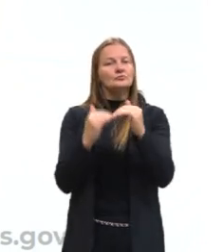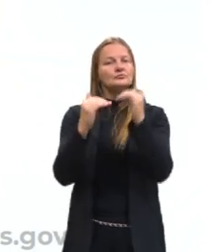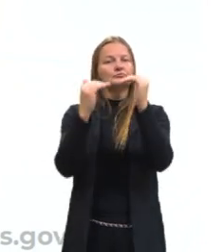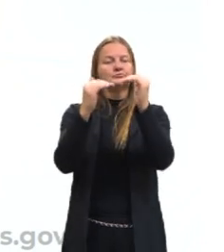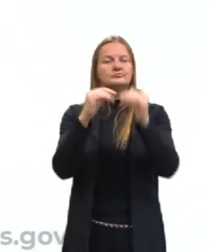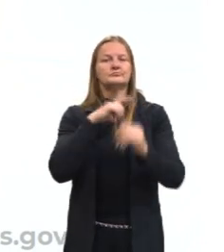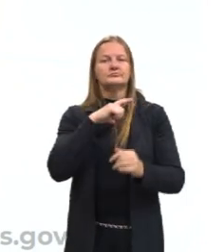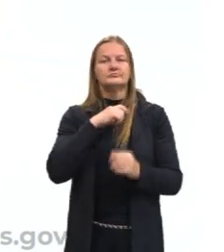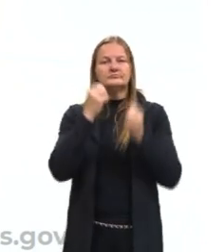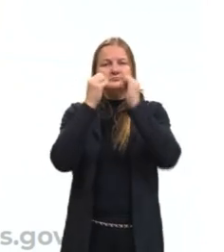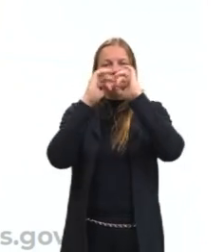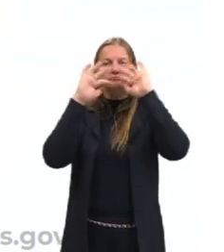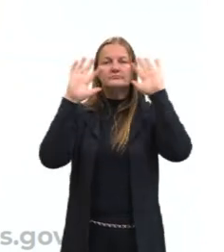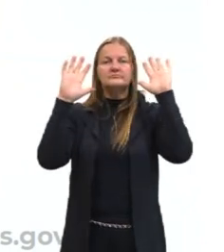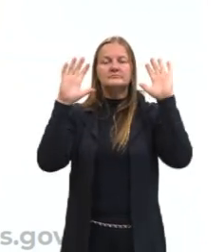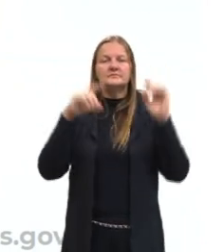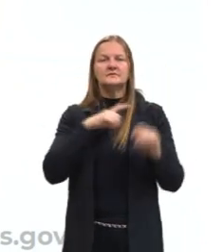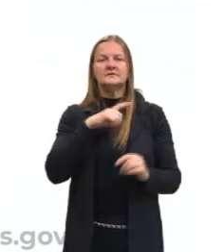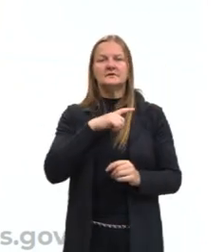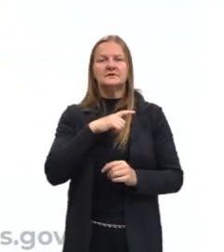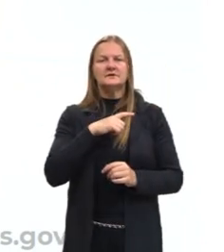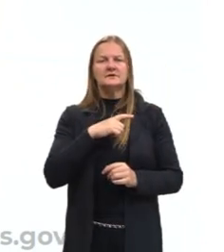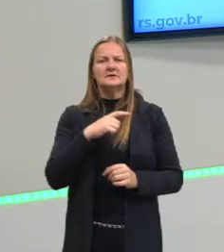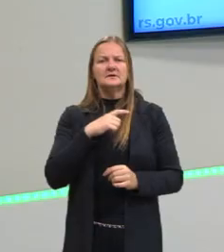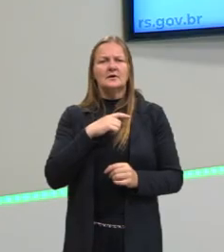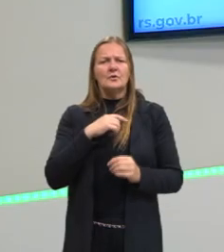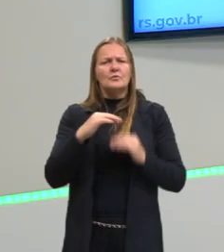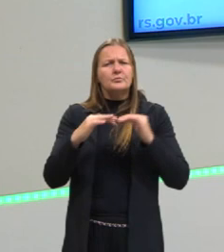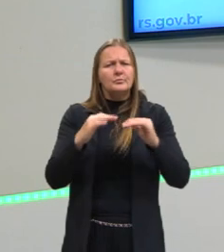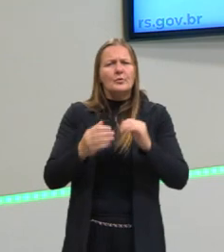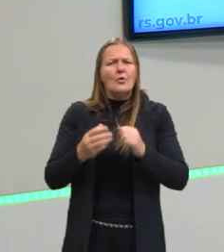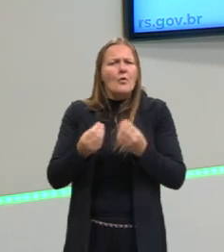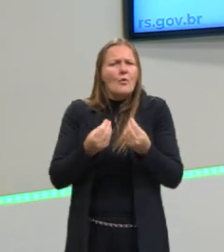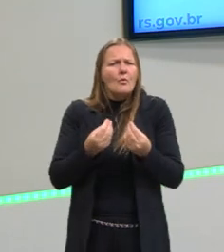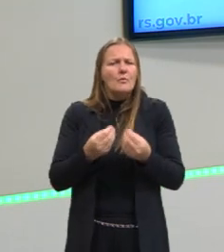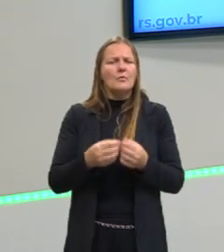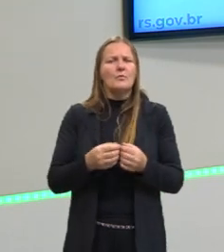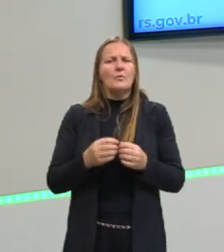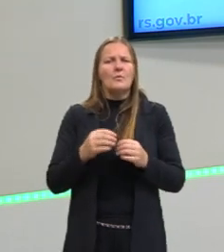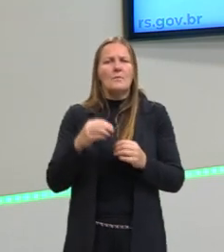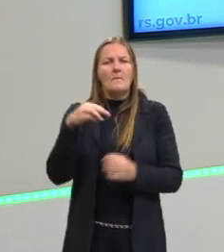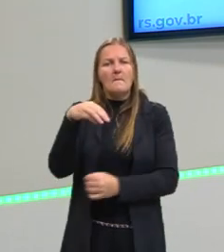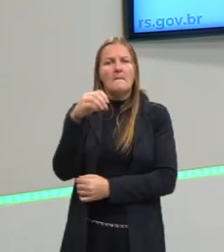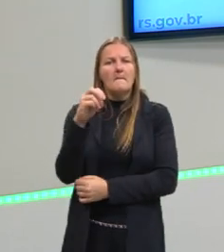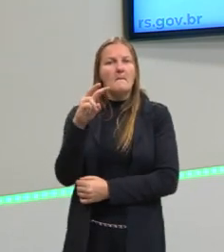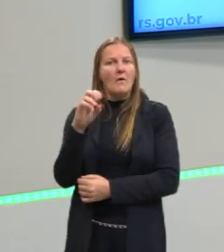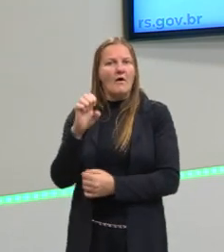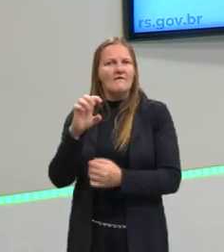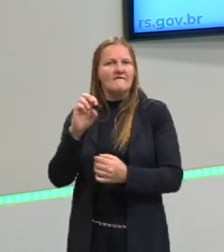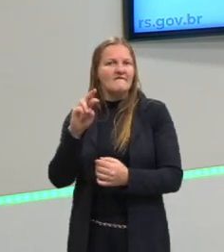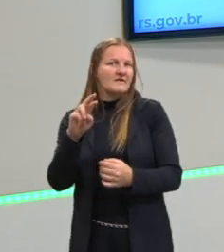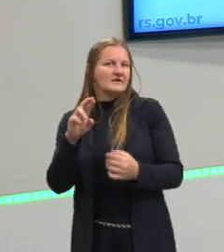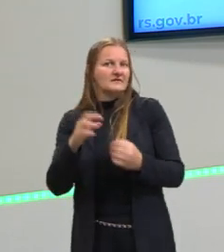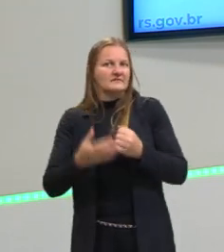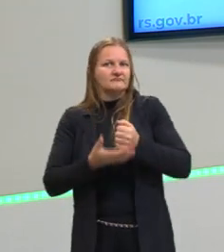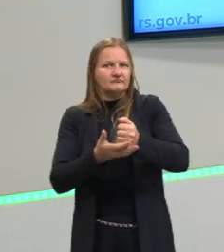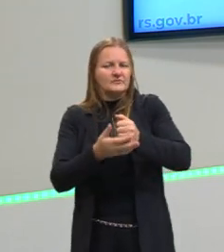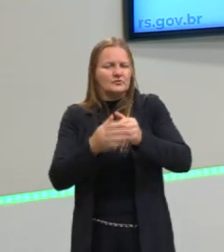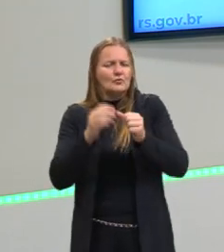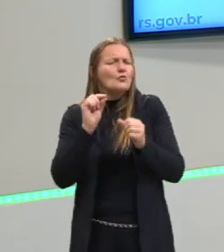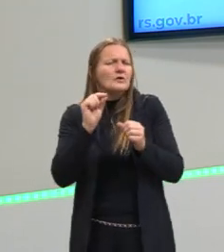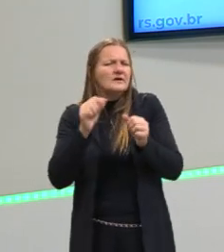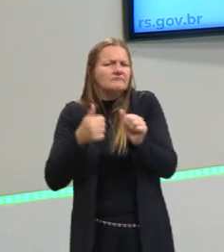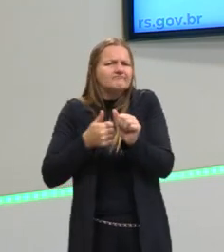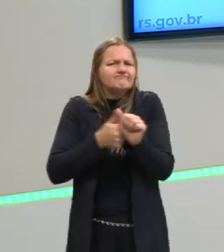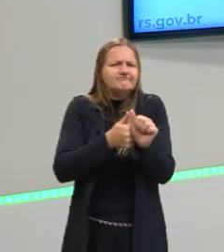ele vai entender que existe algo que move é algo que move que faz com que a matéria se